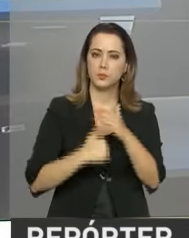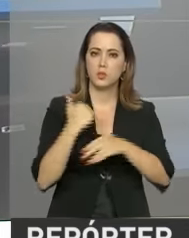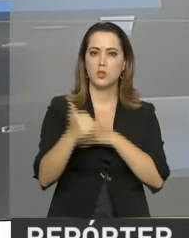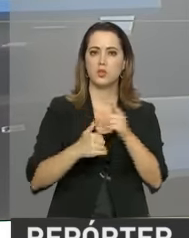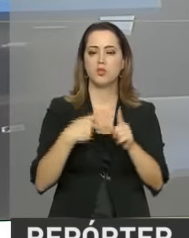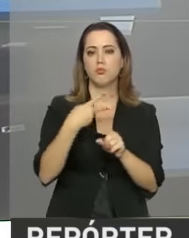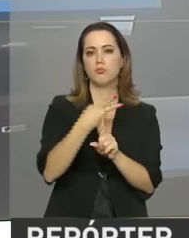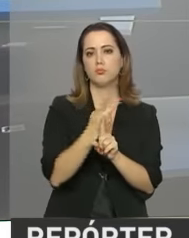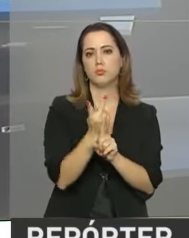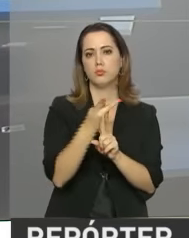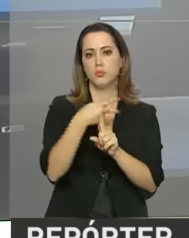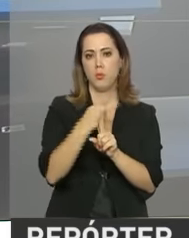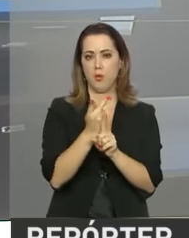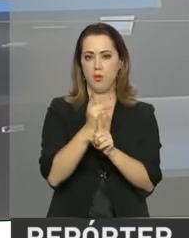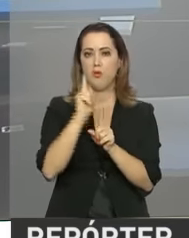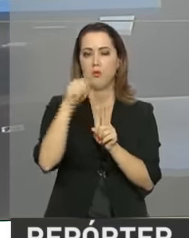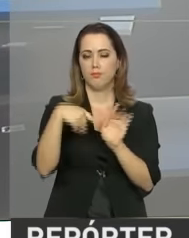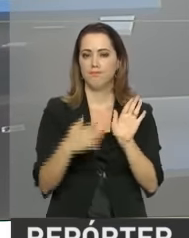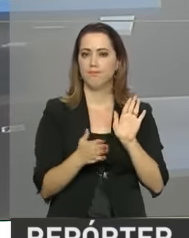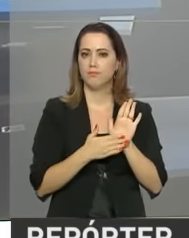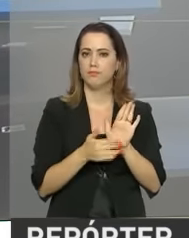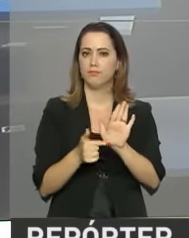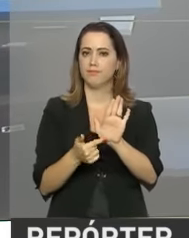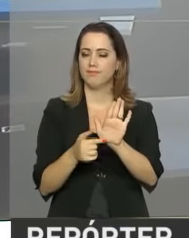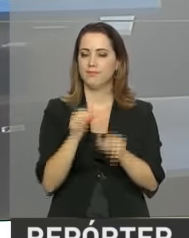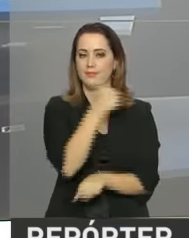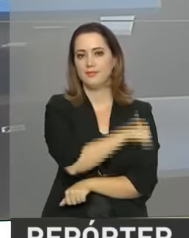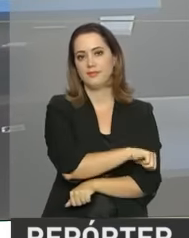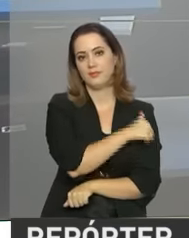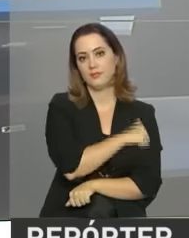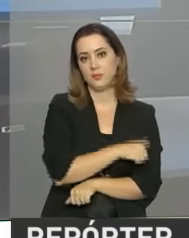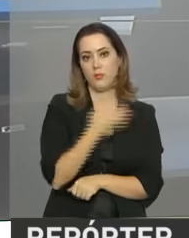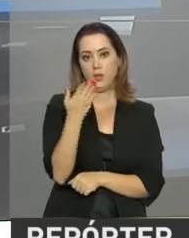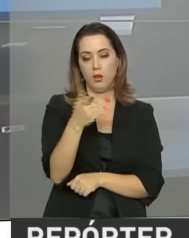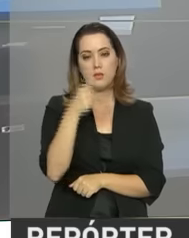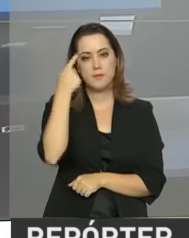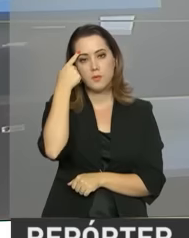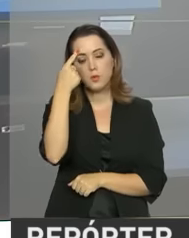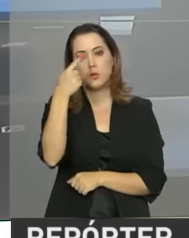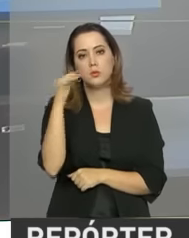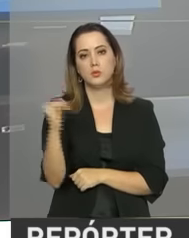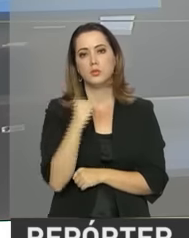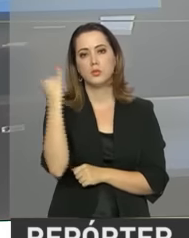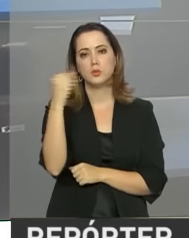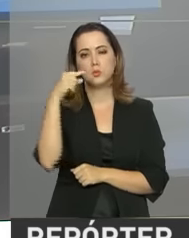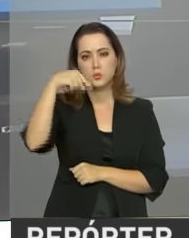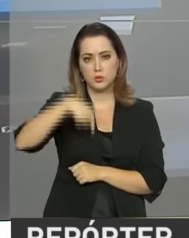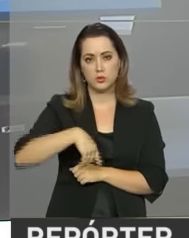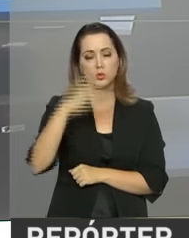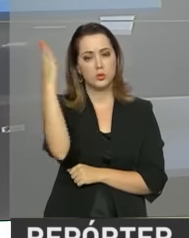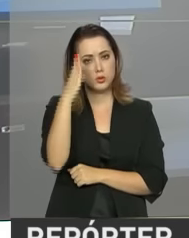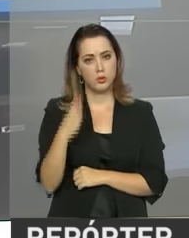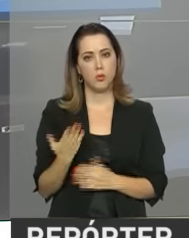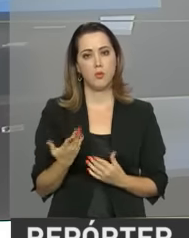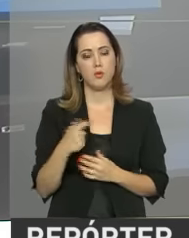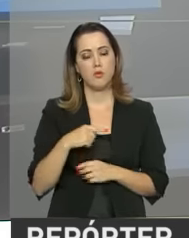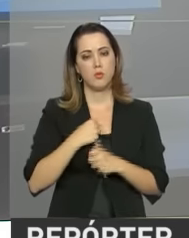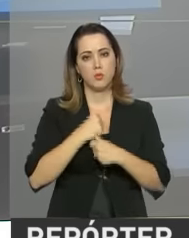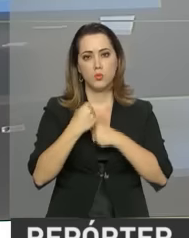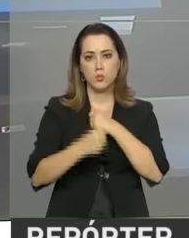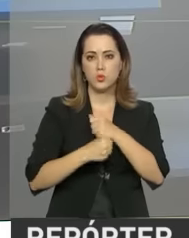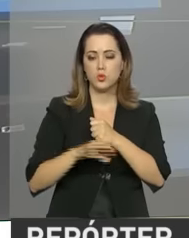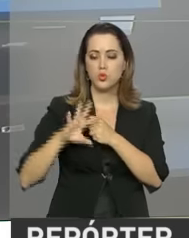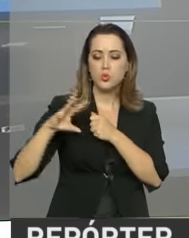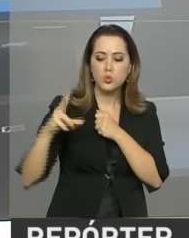eólica é o tema de uma exposição no Rio de Janeiro para se ter uma ideia da importância desse segmento para o Brasil nos próximos anos